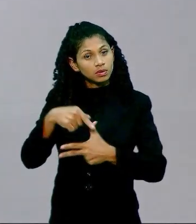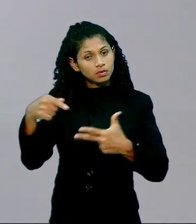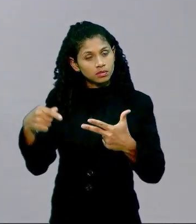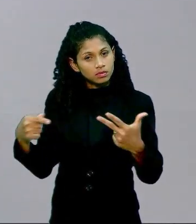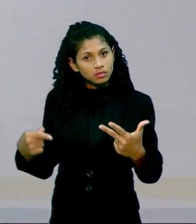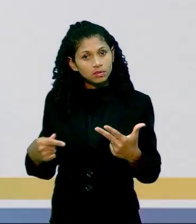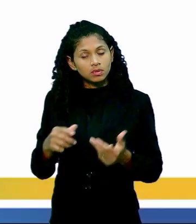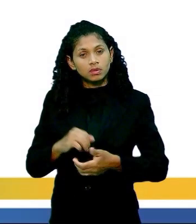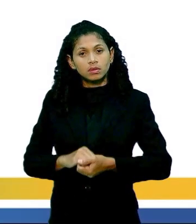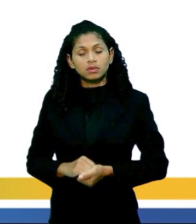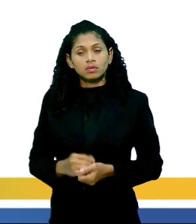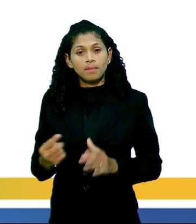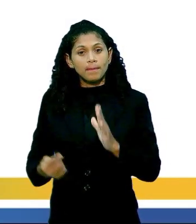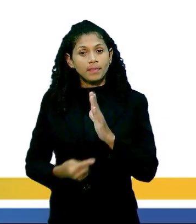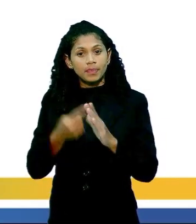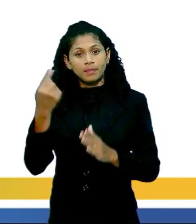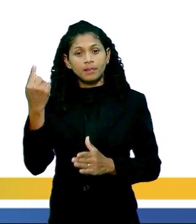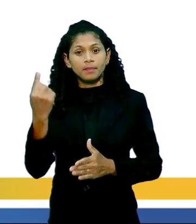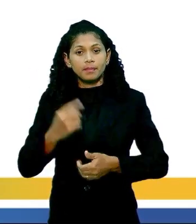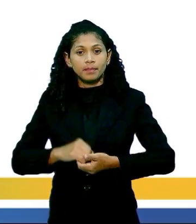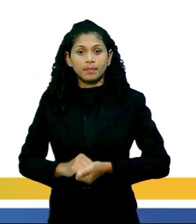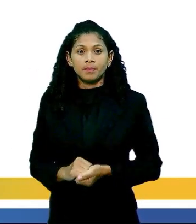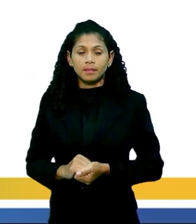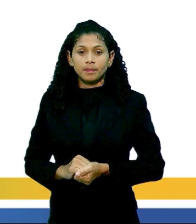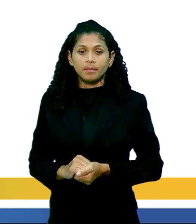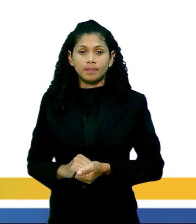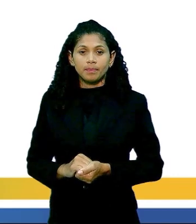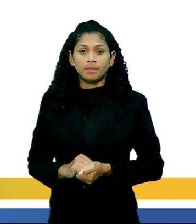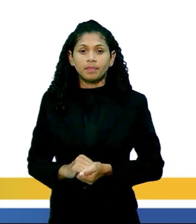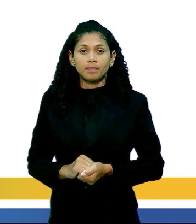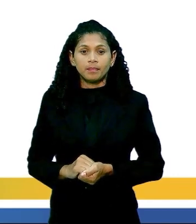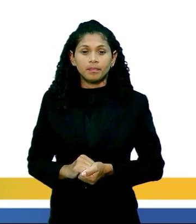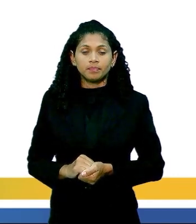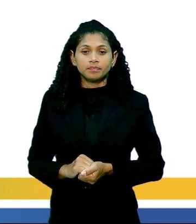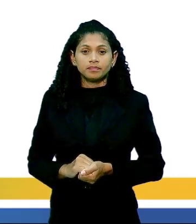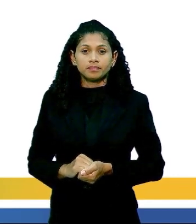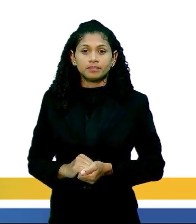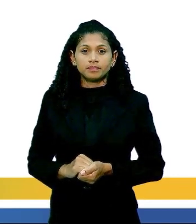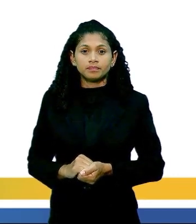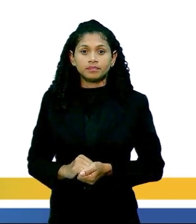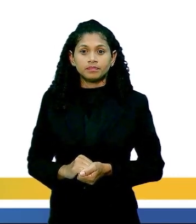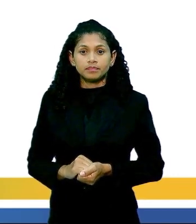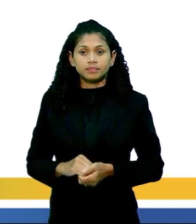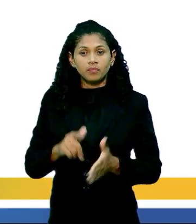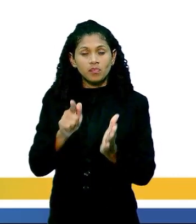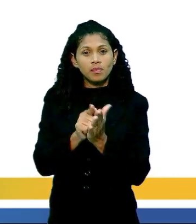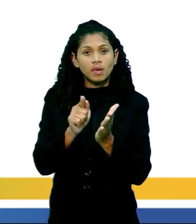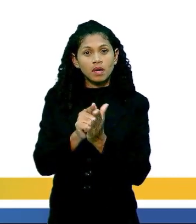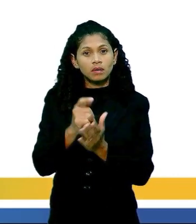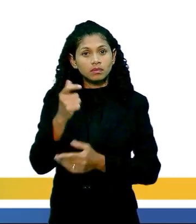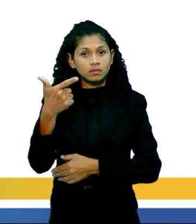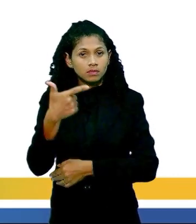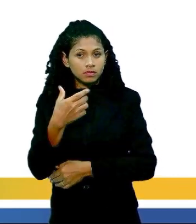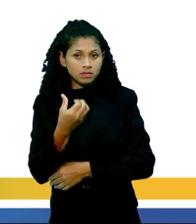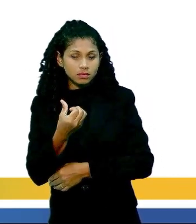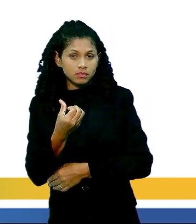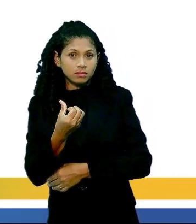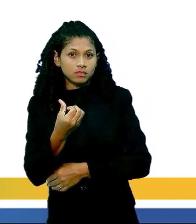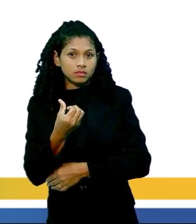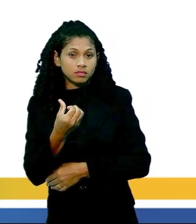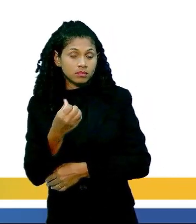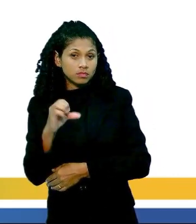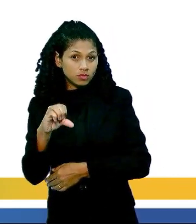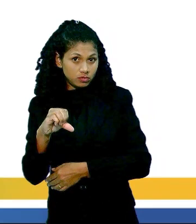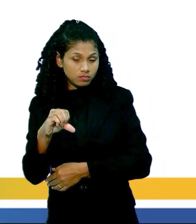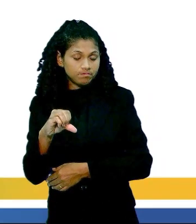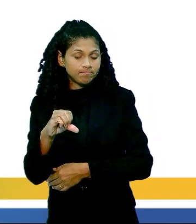Então vamos para a primeira questão. Tem aí, lá na página 29 do livro da